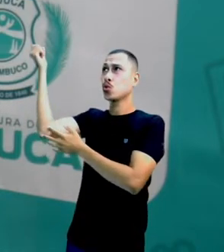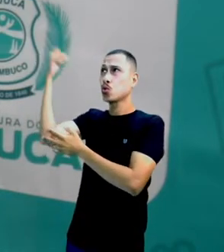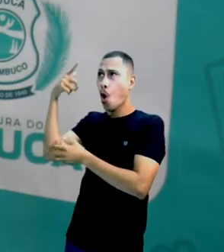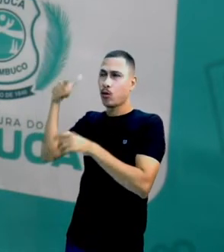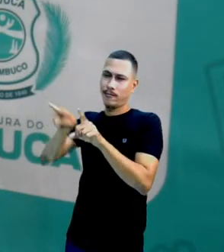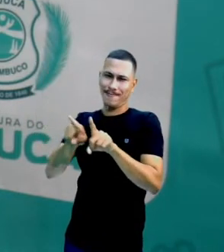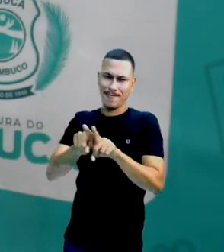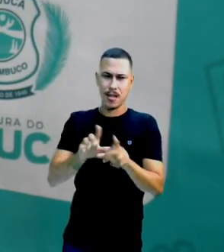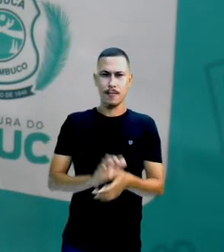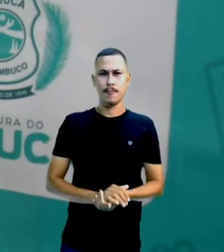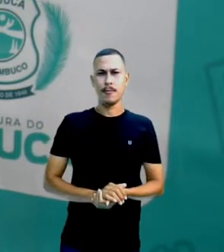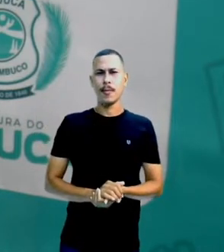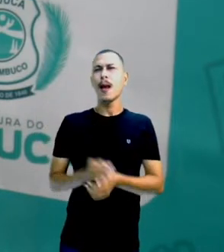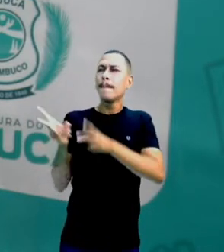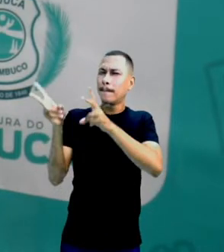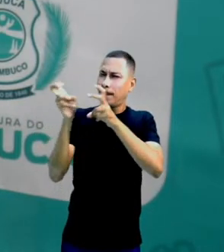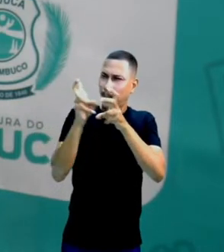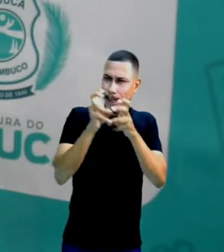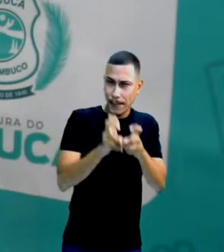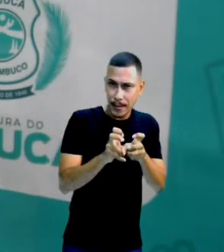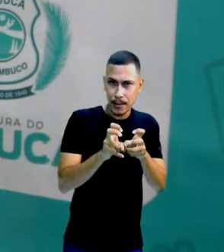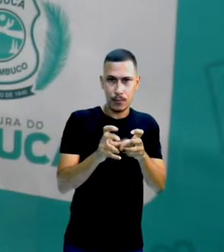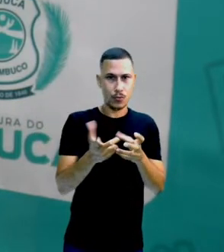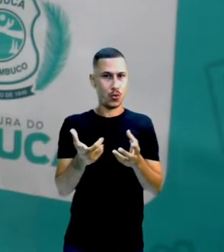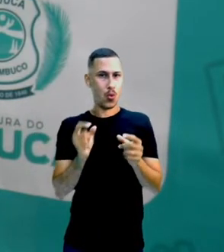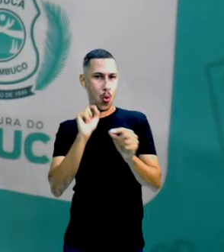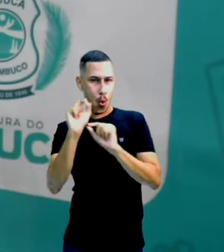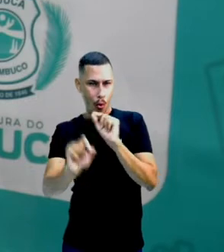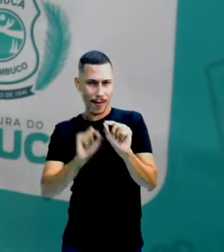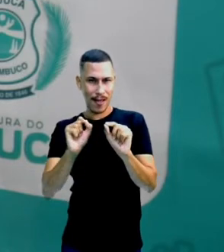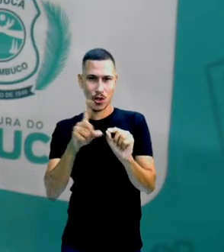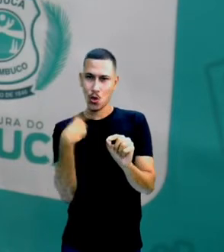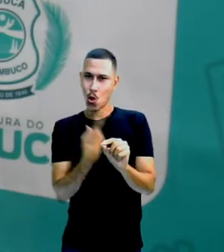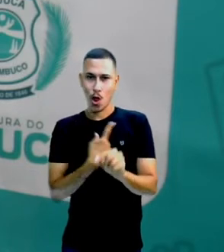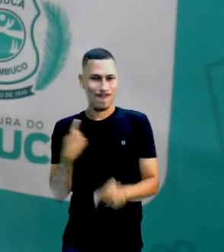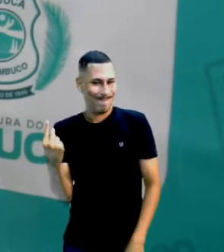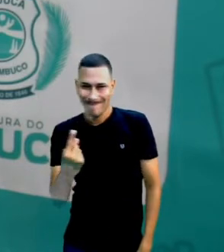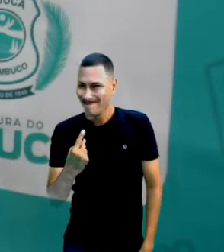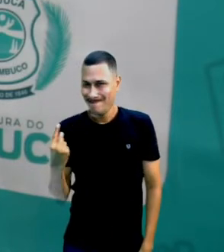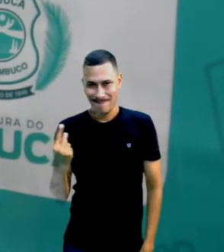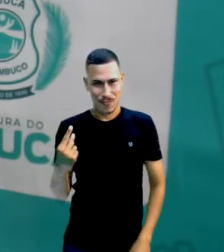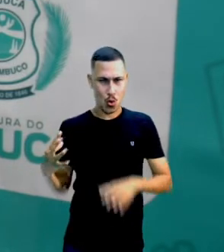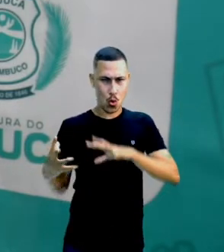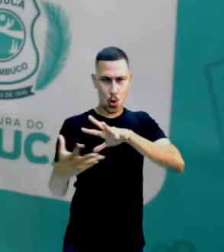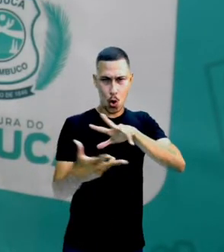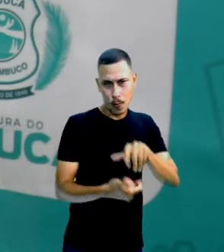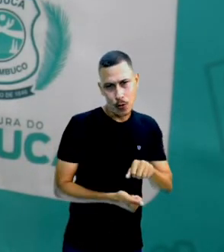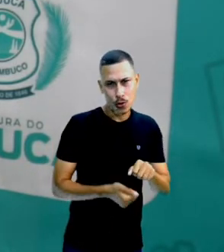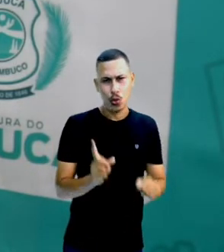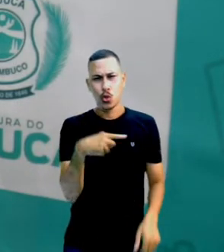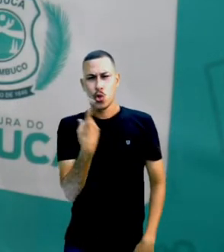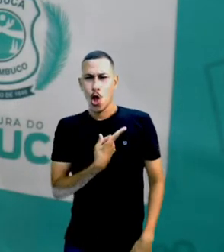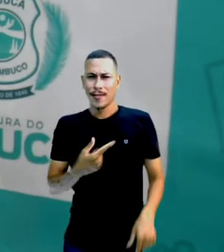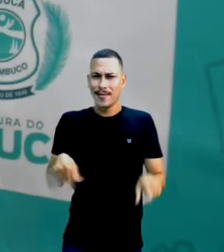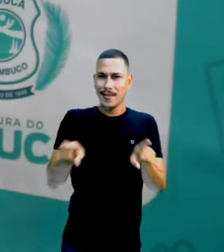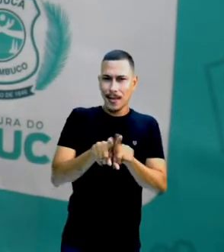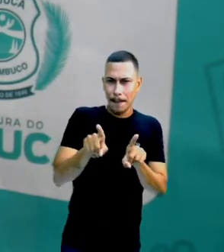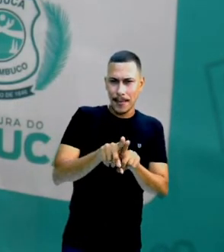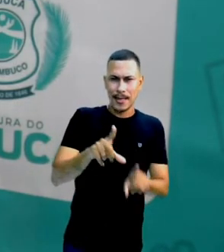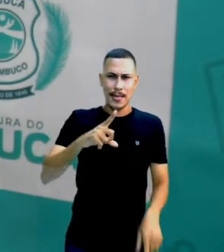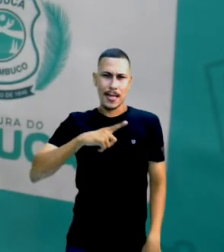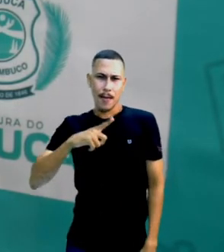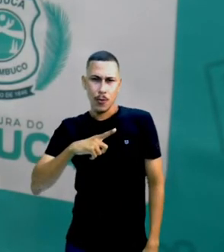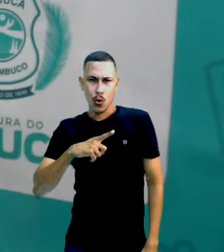Então, podemos perceber que nós não estamos só no universo e que nós também temos